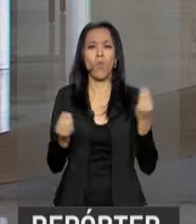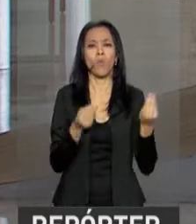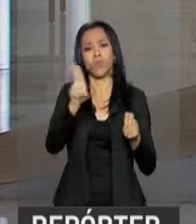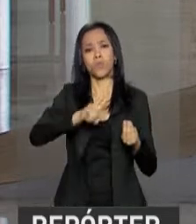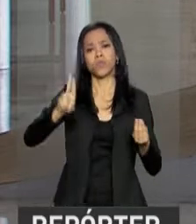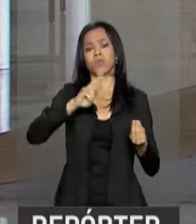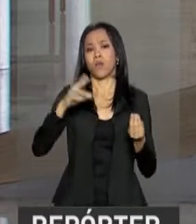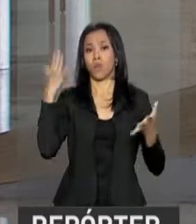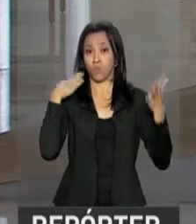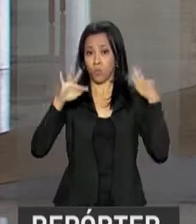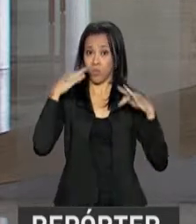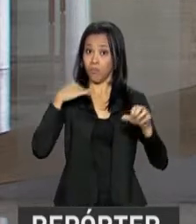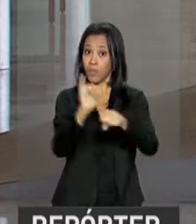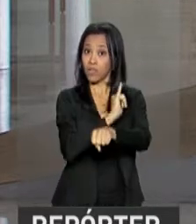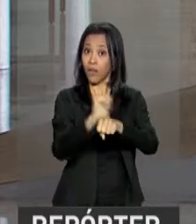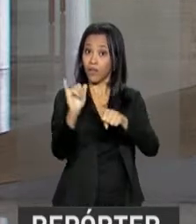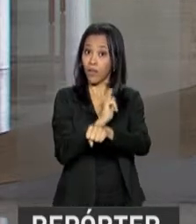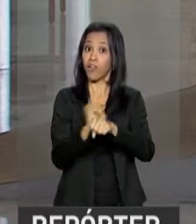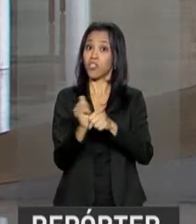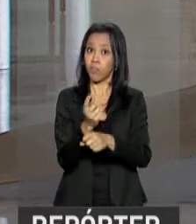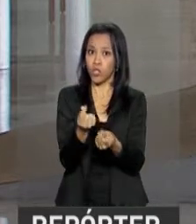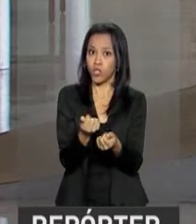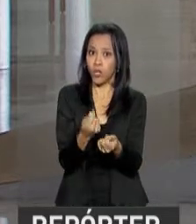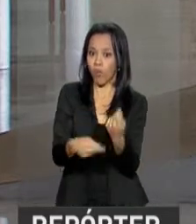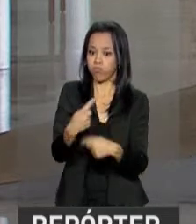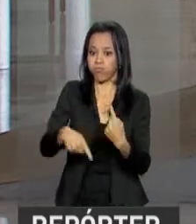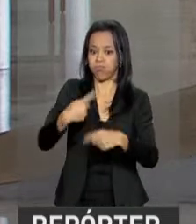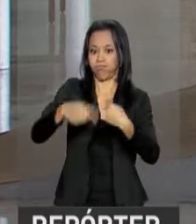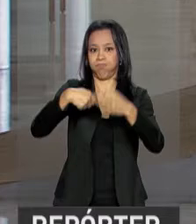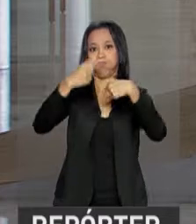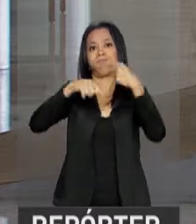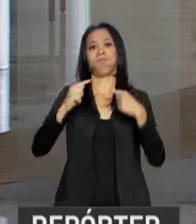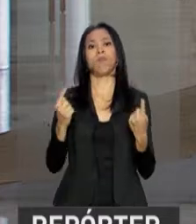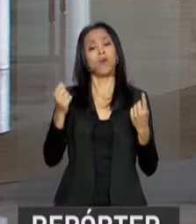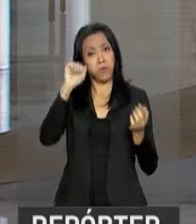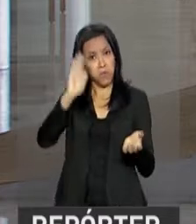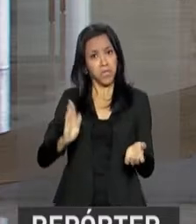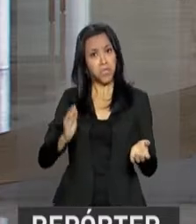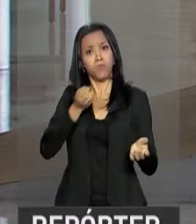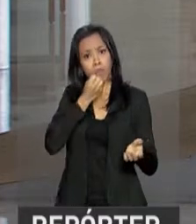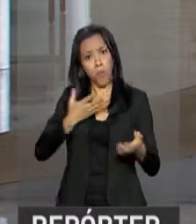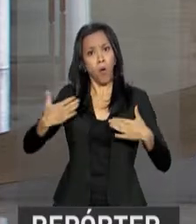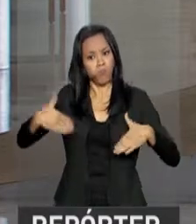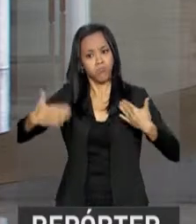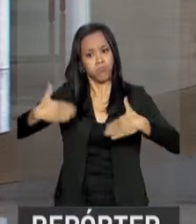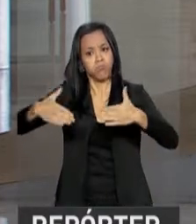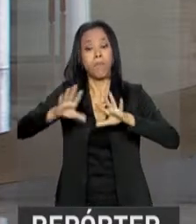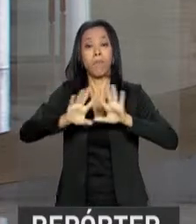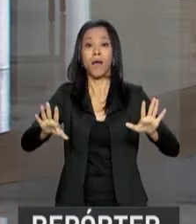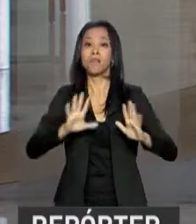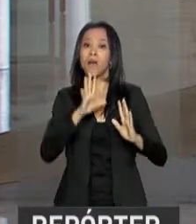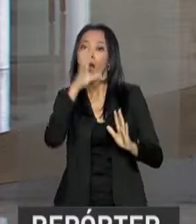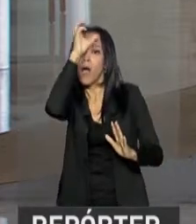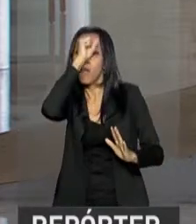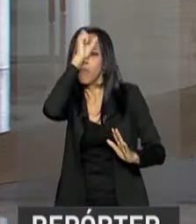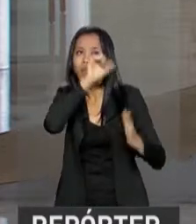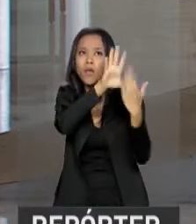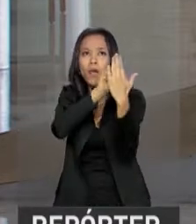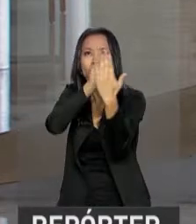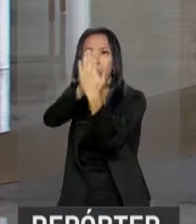para o ministro o turismo no brasil vem crescendo mas é fundamental que o país aprenda com os melhores se